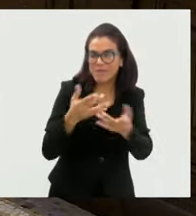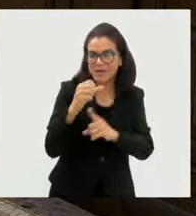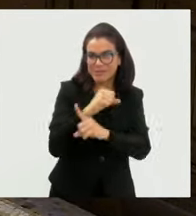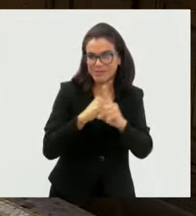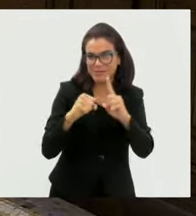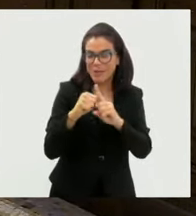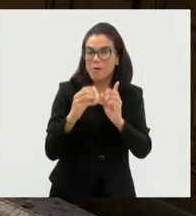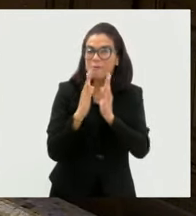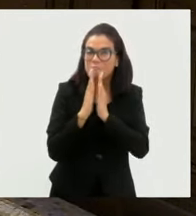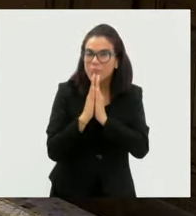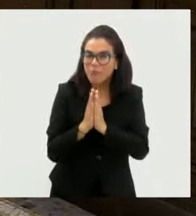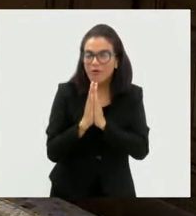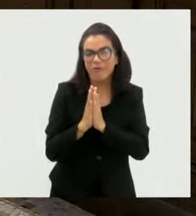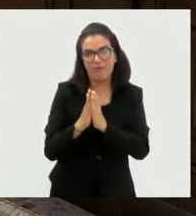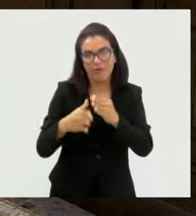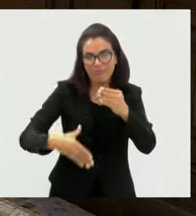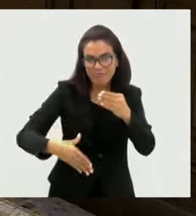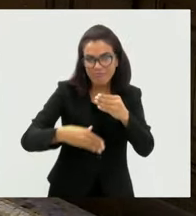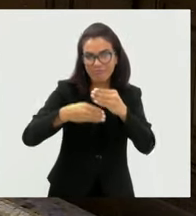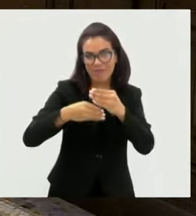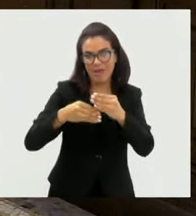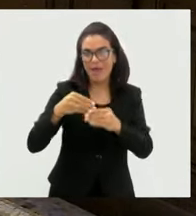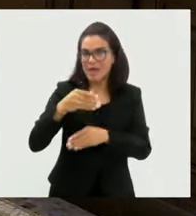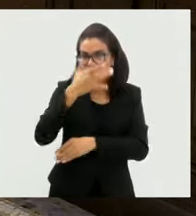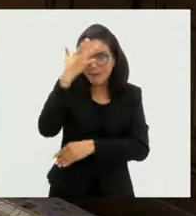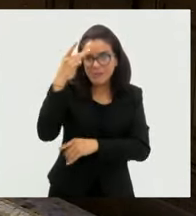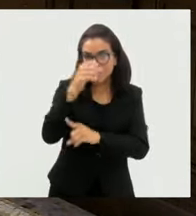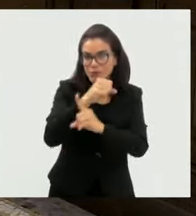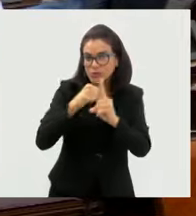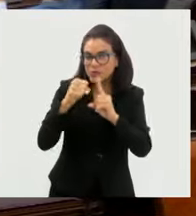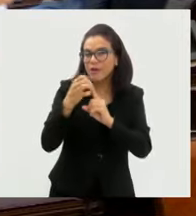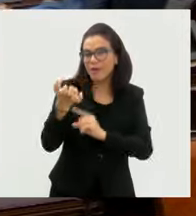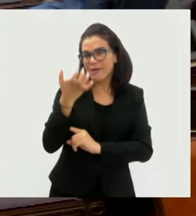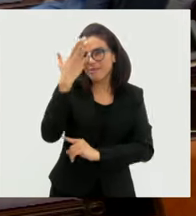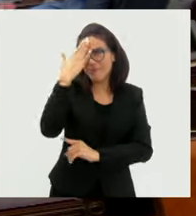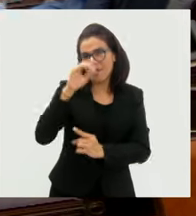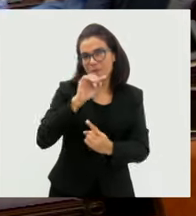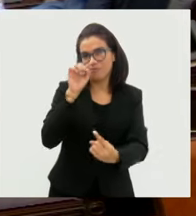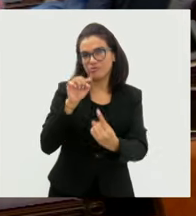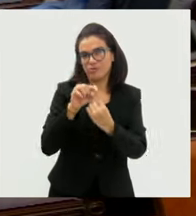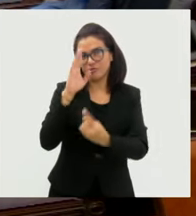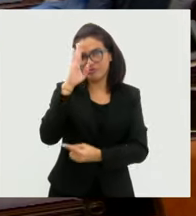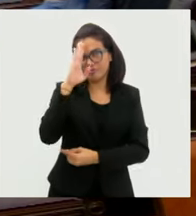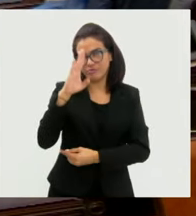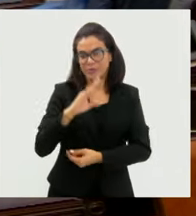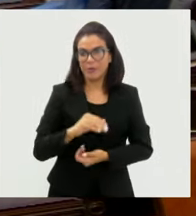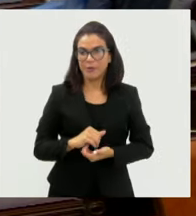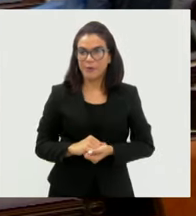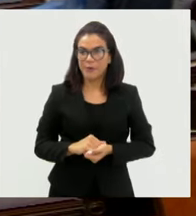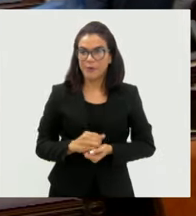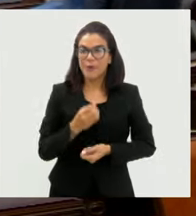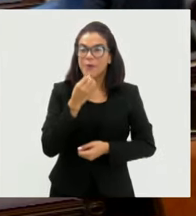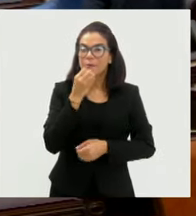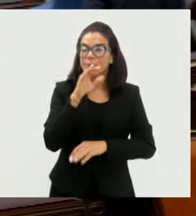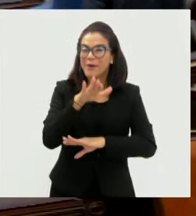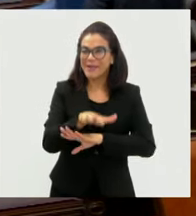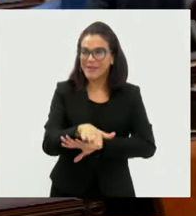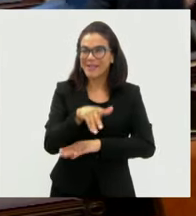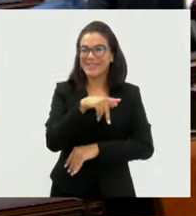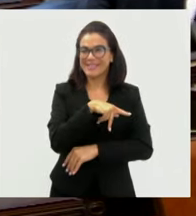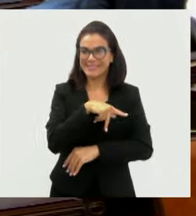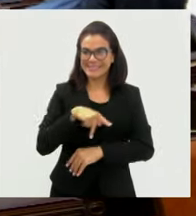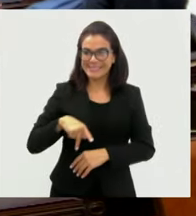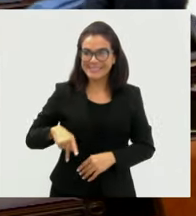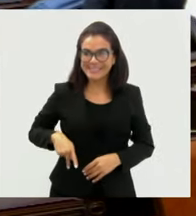favor, complemente, que eu acho que as pessoas querem saber o objetivo principal. Boa tarde, senhor presidente. Agradecer ao